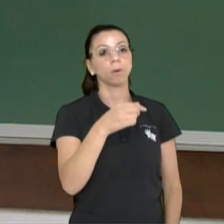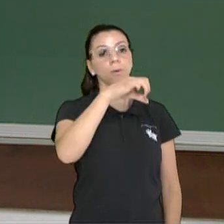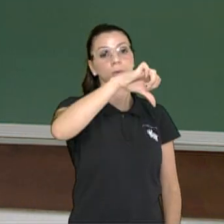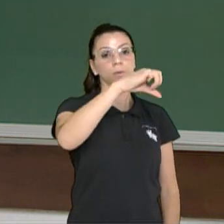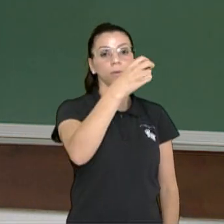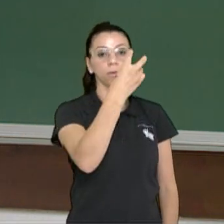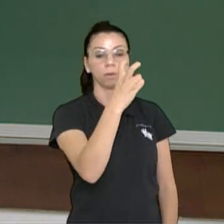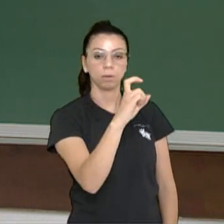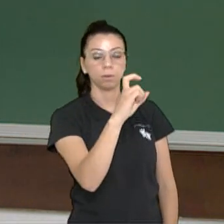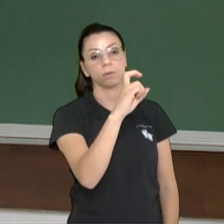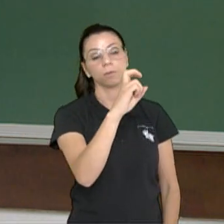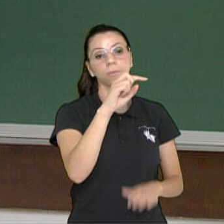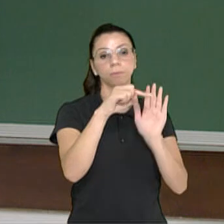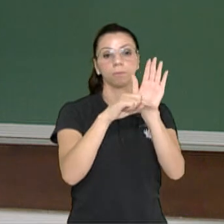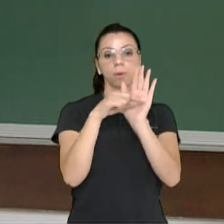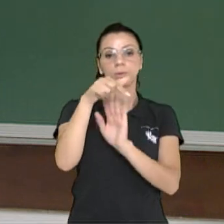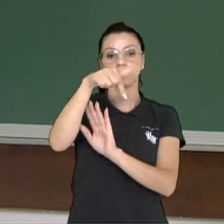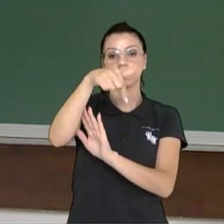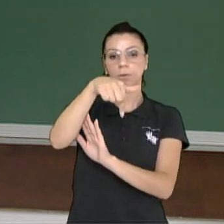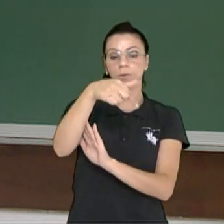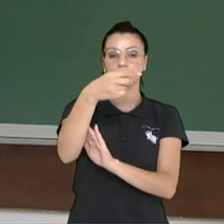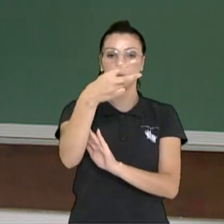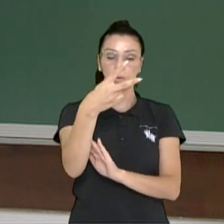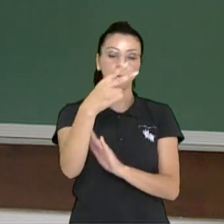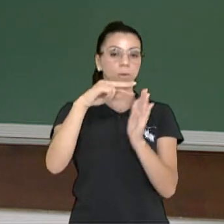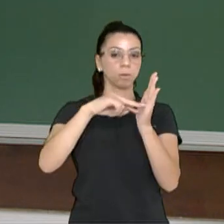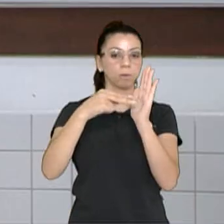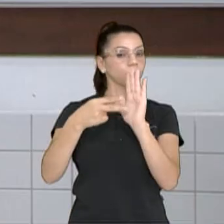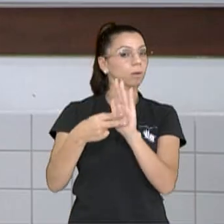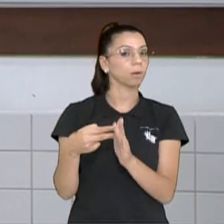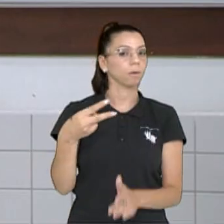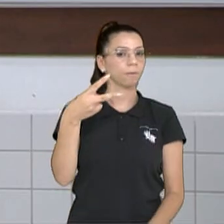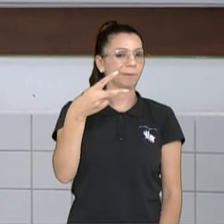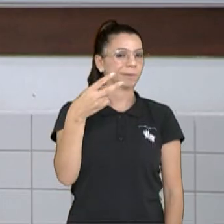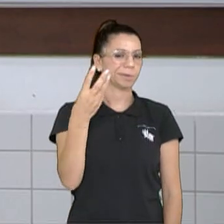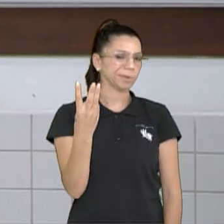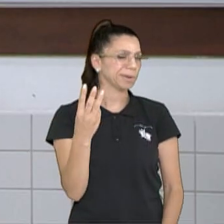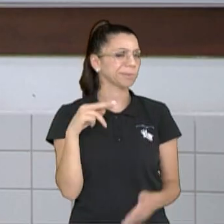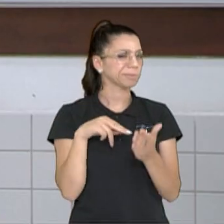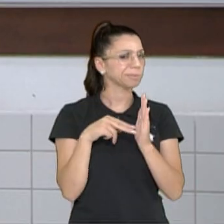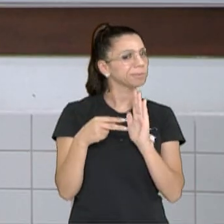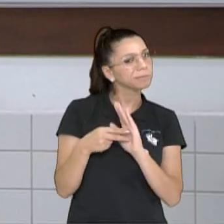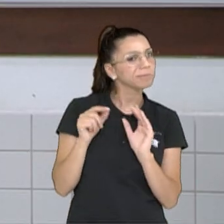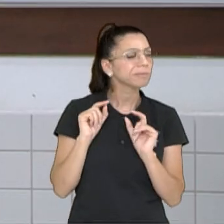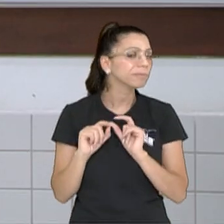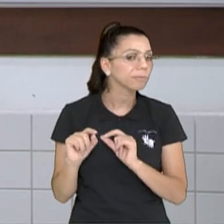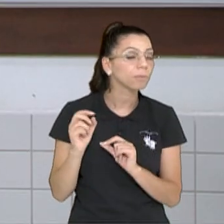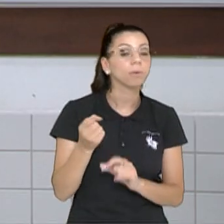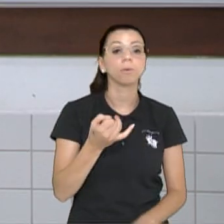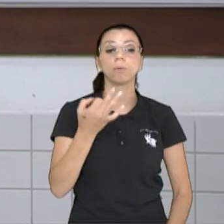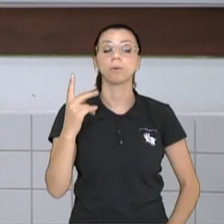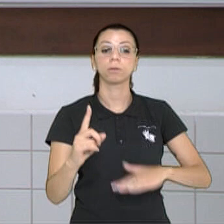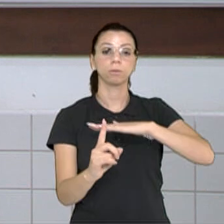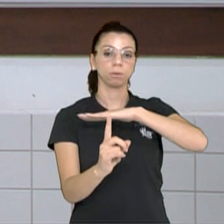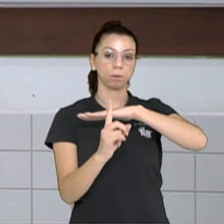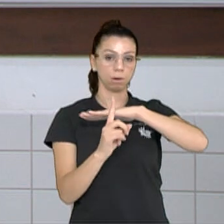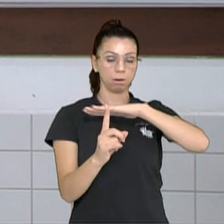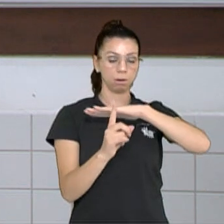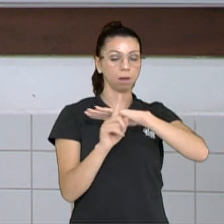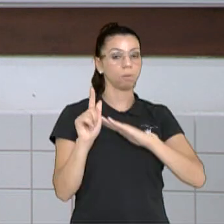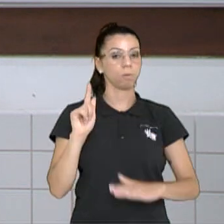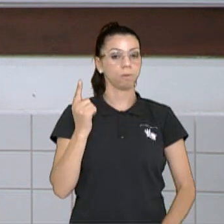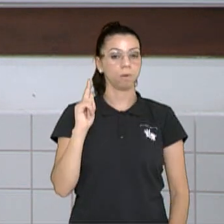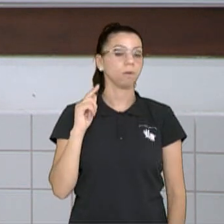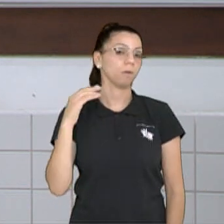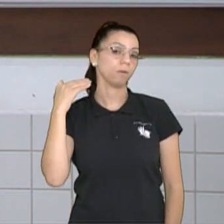menos 72 é 23. O que significa esse 23? Esse 23 indica quantos clientes esse gerente